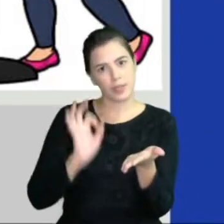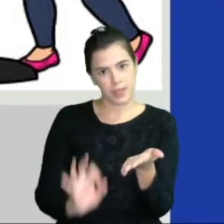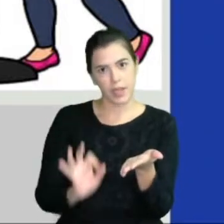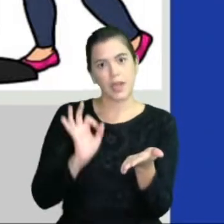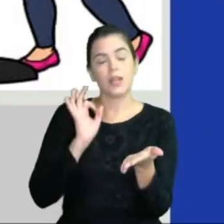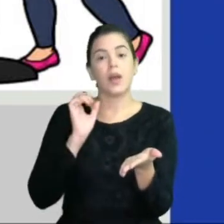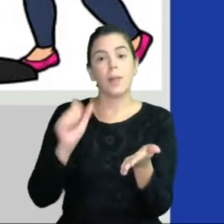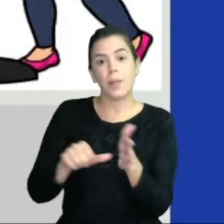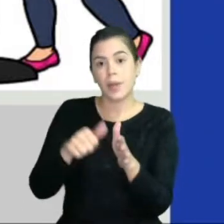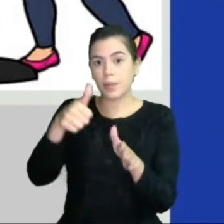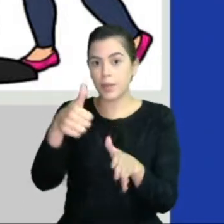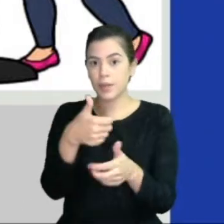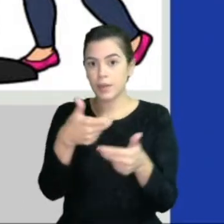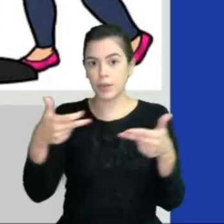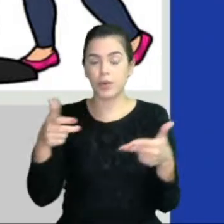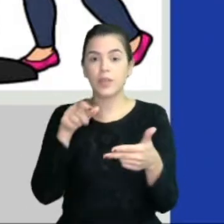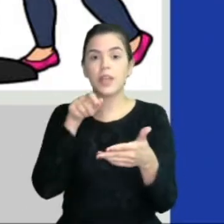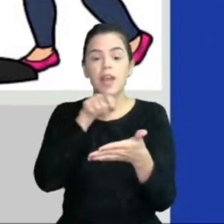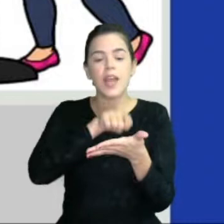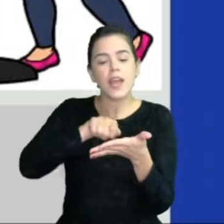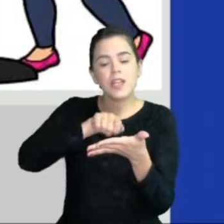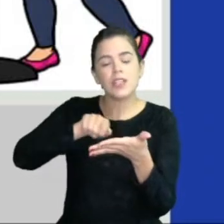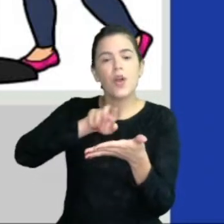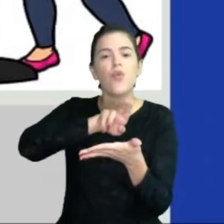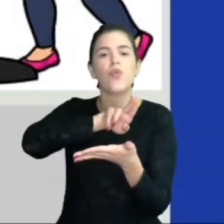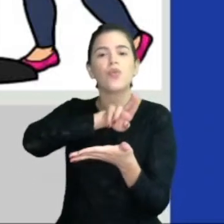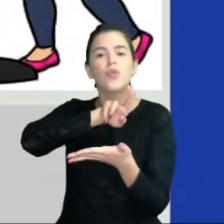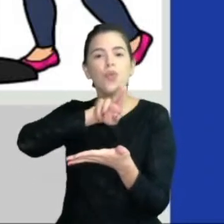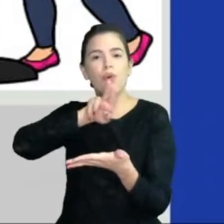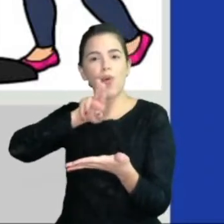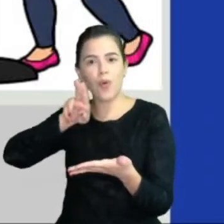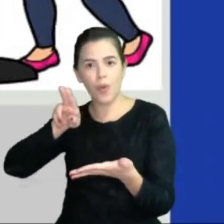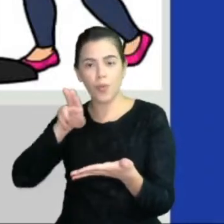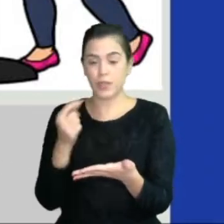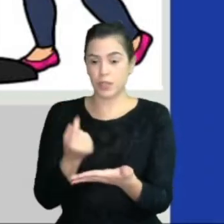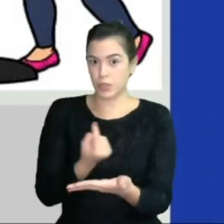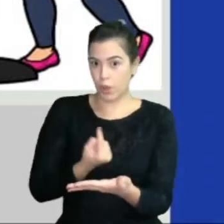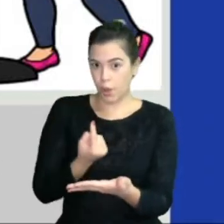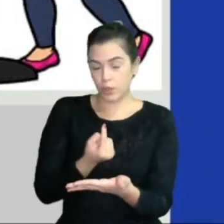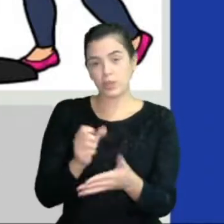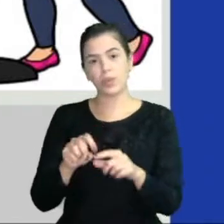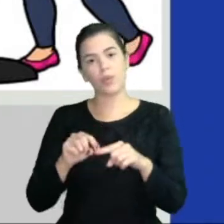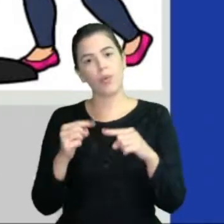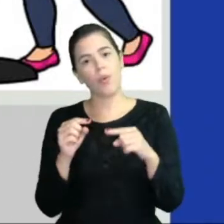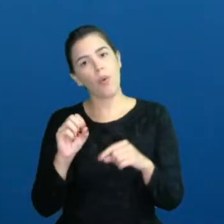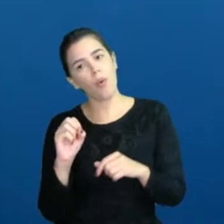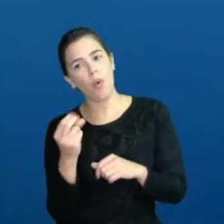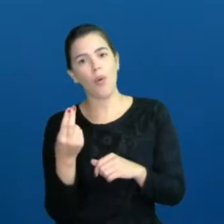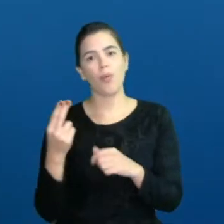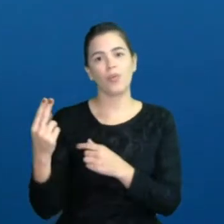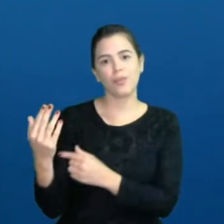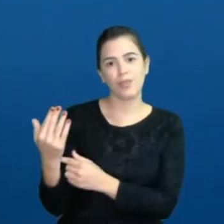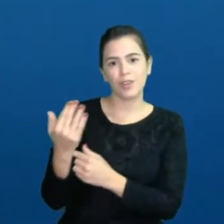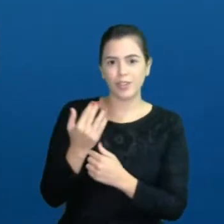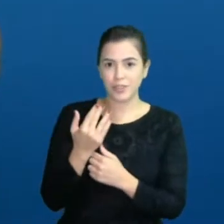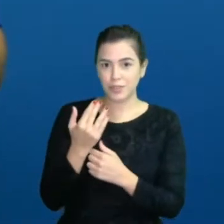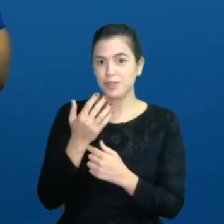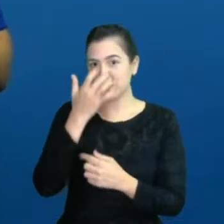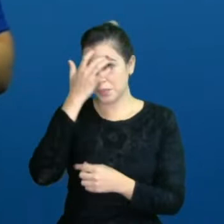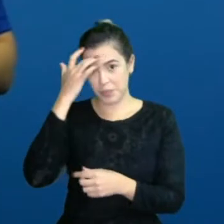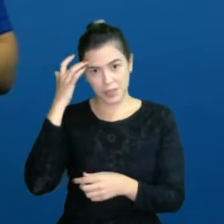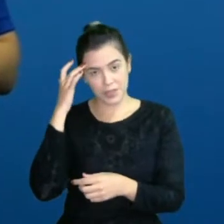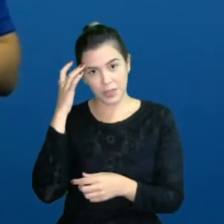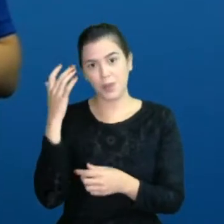coisa que vocês vão fazer é escrever o nome de vocês sozinhos ou com a ajuda de algum responsável